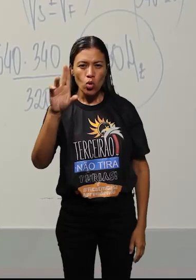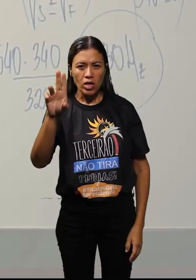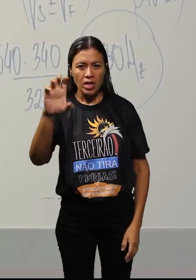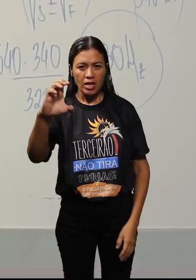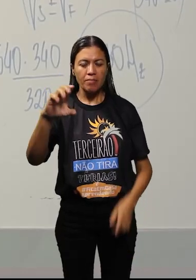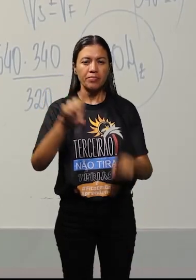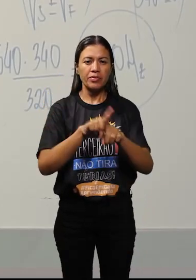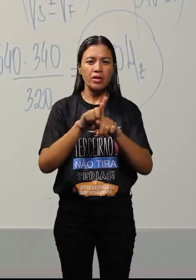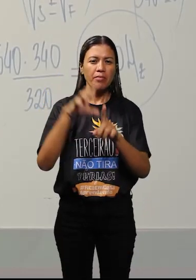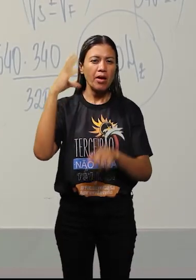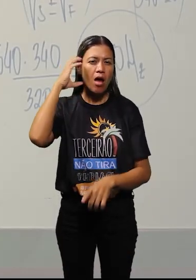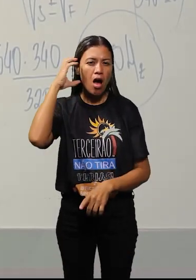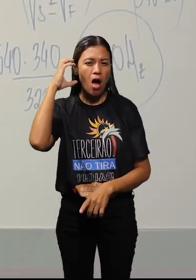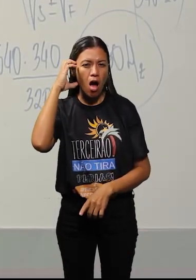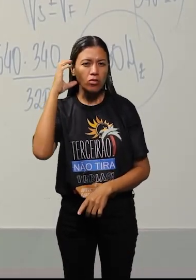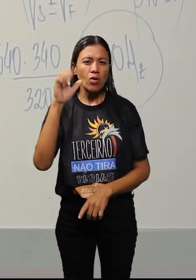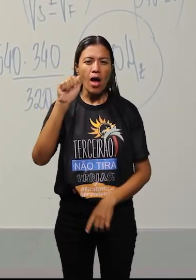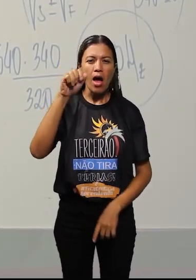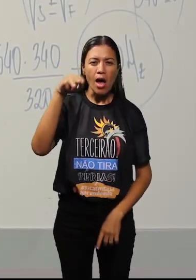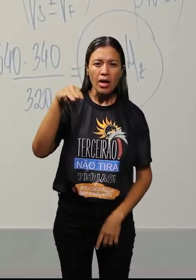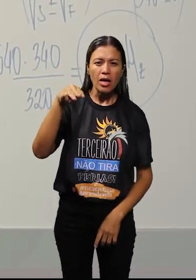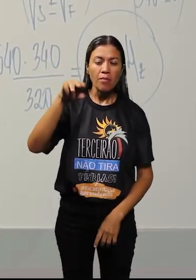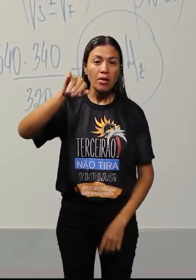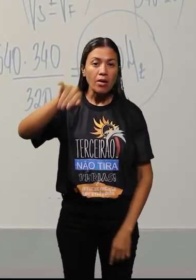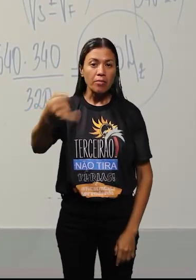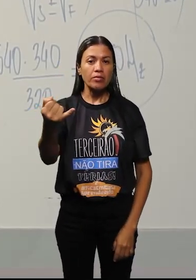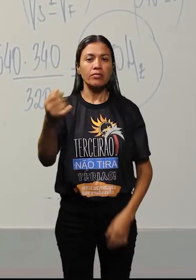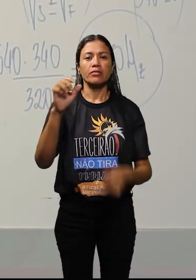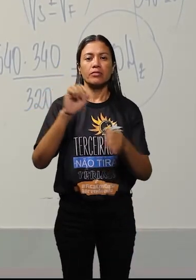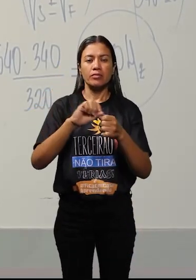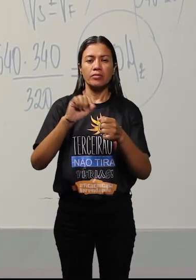ok? Então, aproveitem e